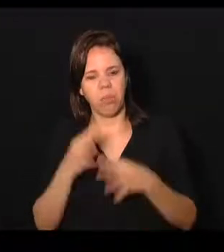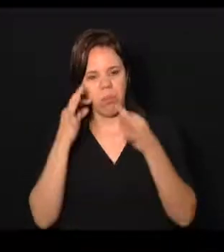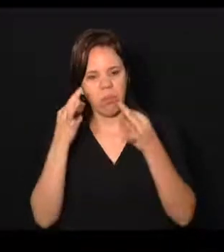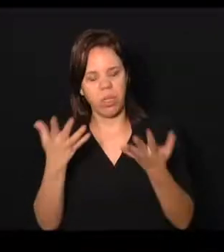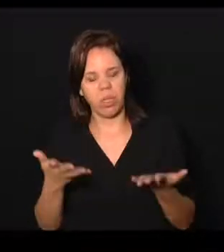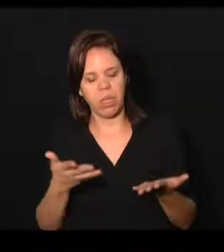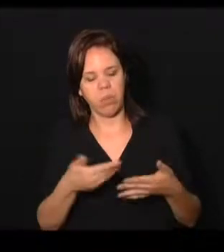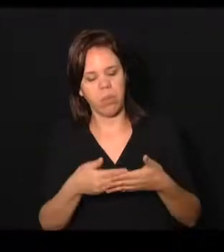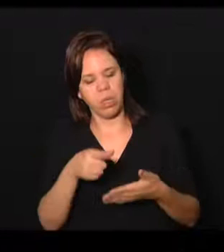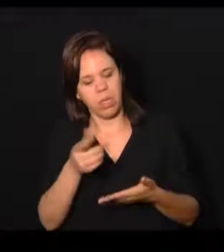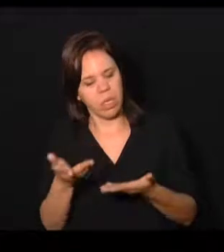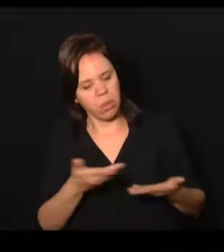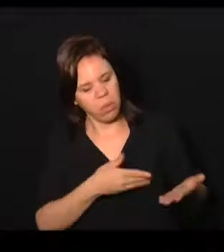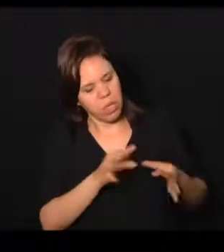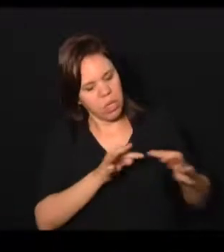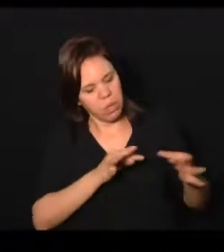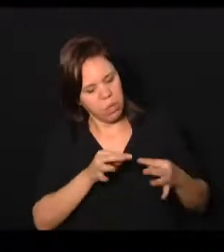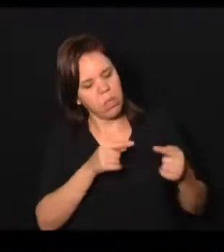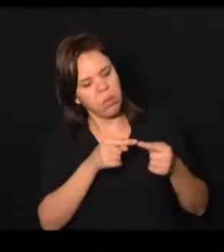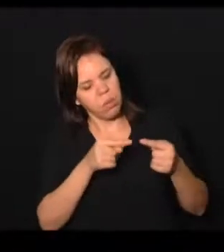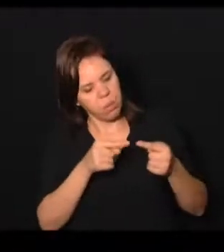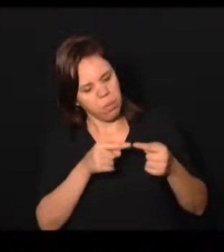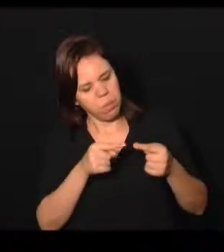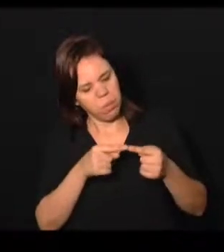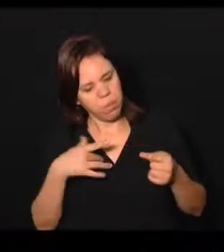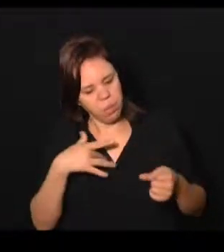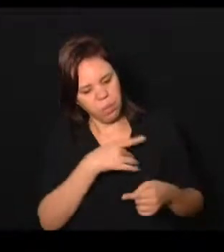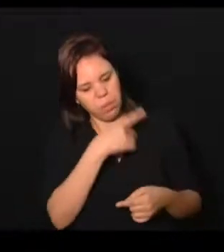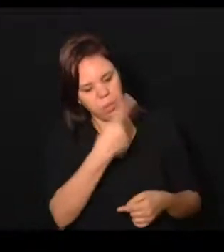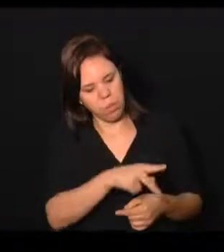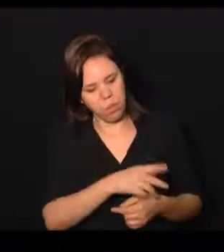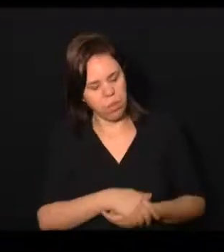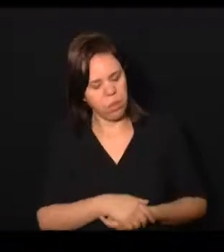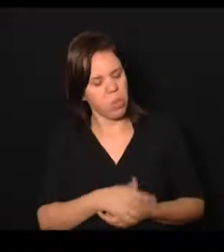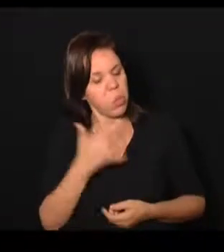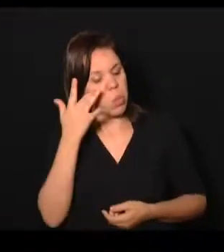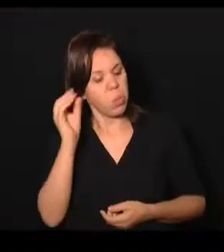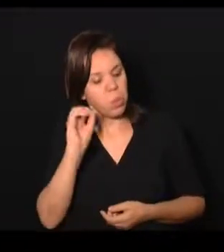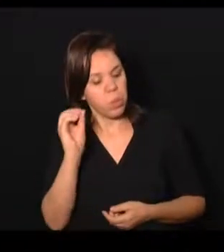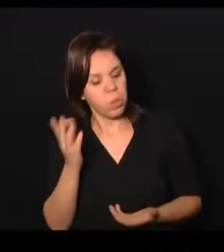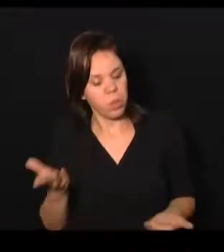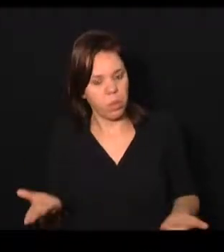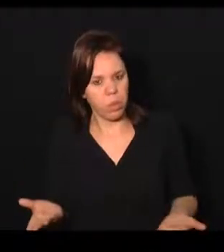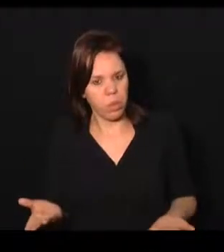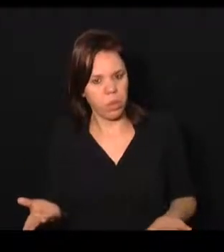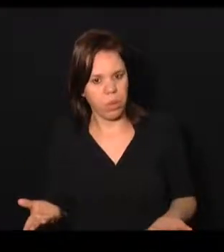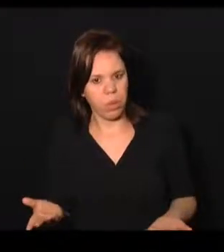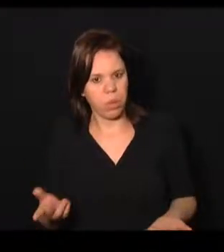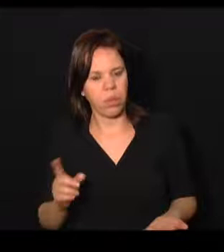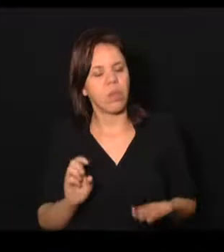Recebendo todo o tratamento adequado e eu não sabia, né,